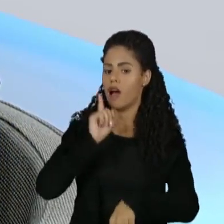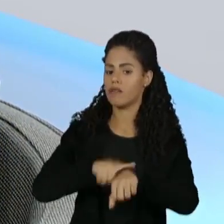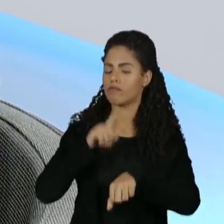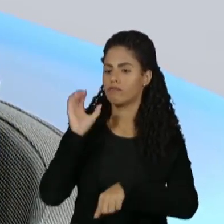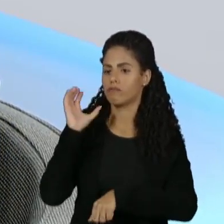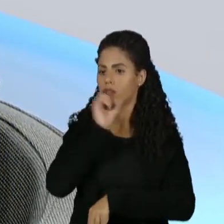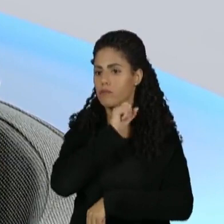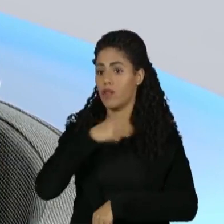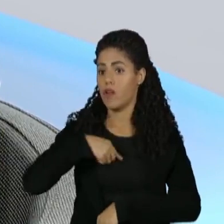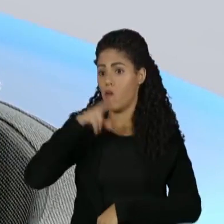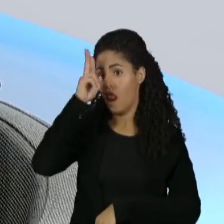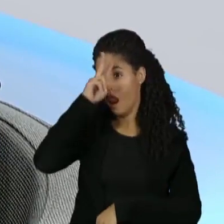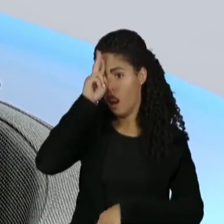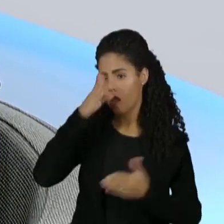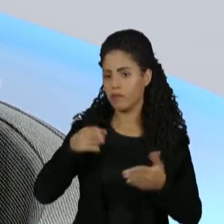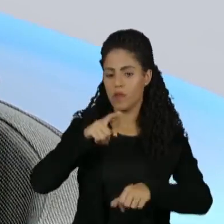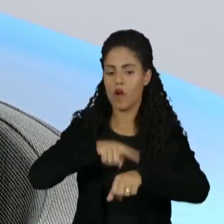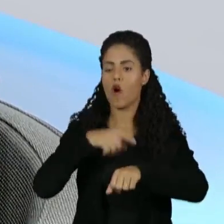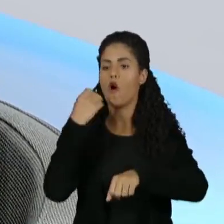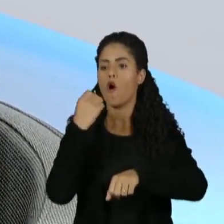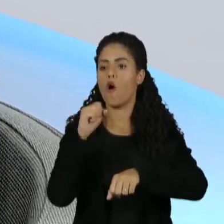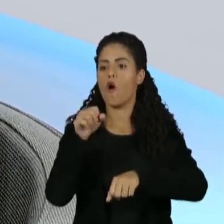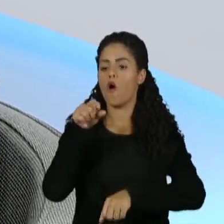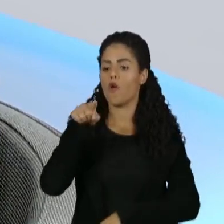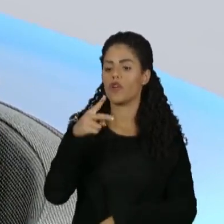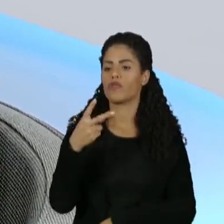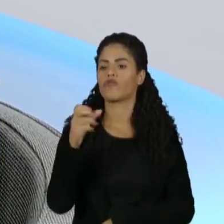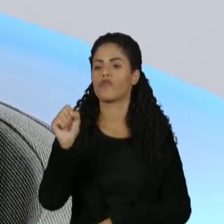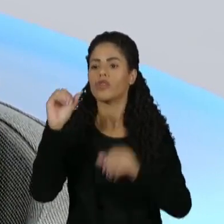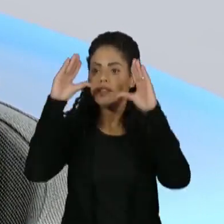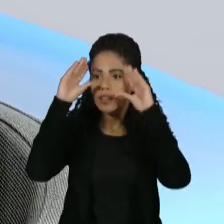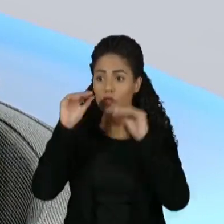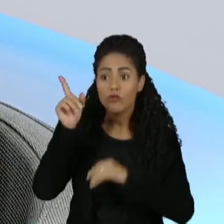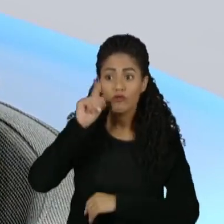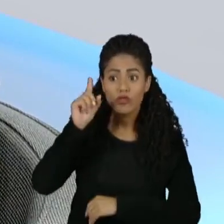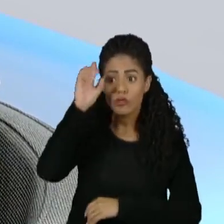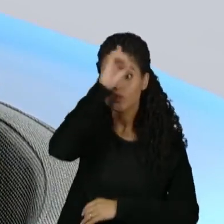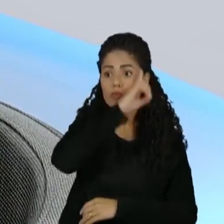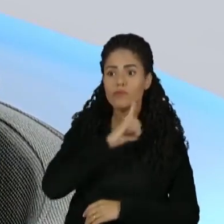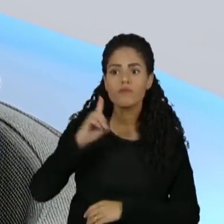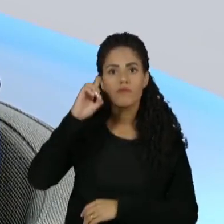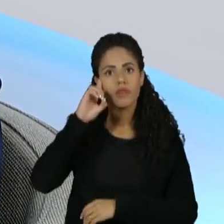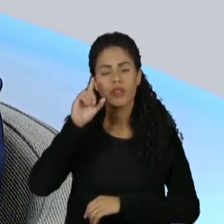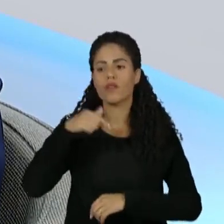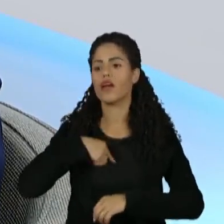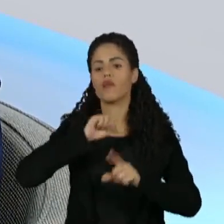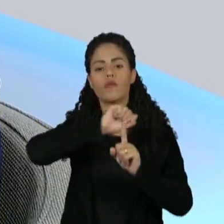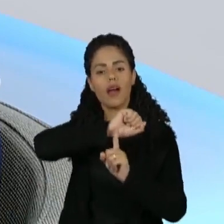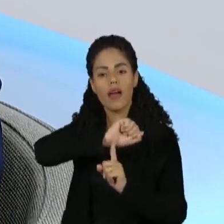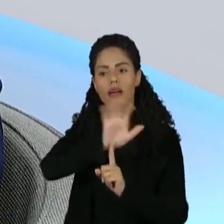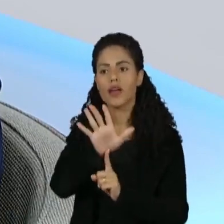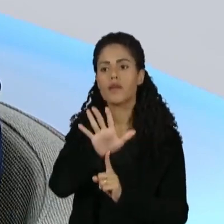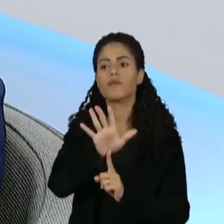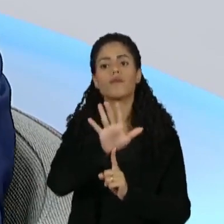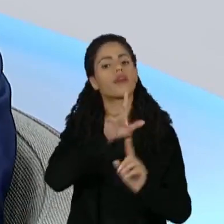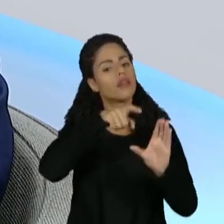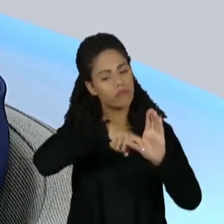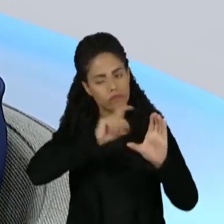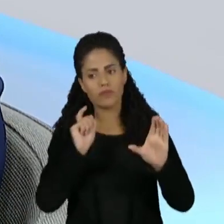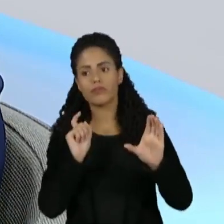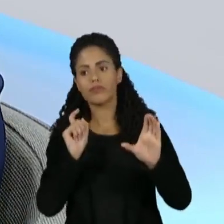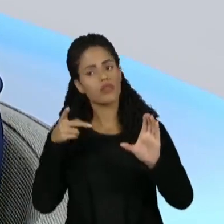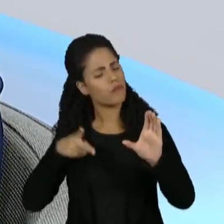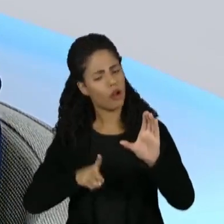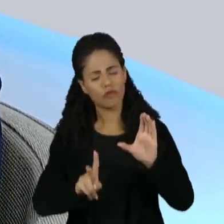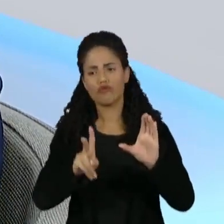me lembro como se fosse agora às 8:28 da noite daquele dia daquele domingo declarei com Republicano seguiria independente e